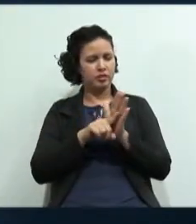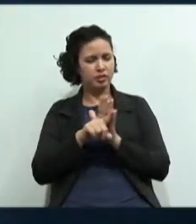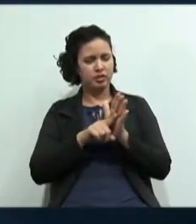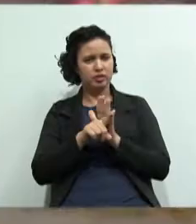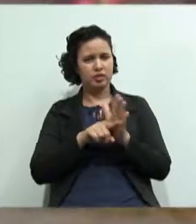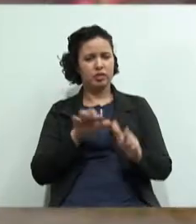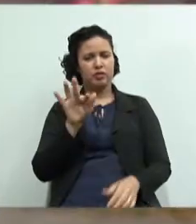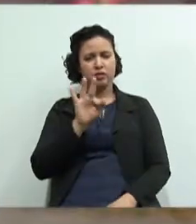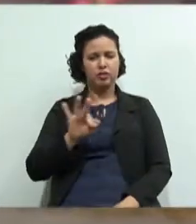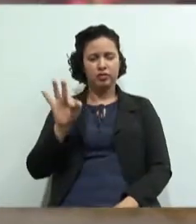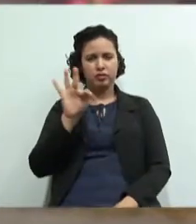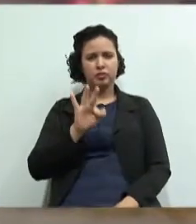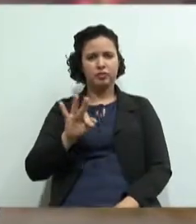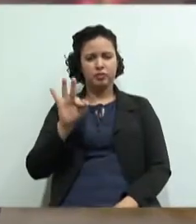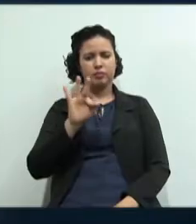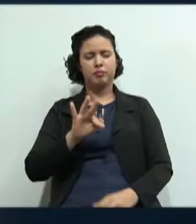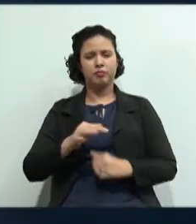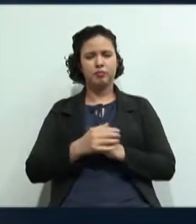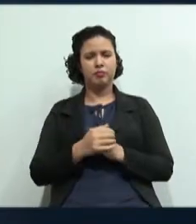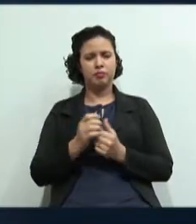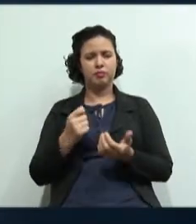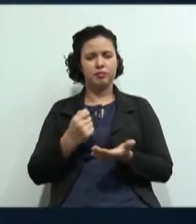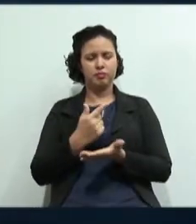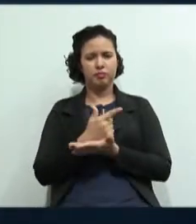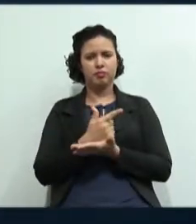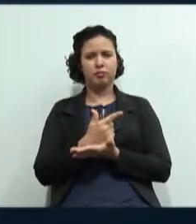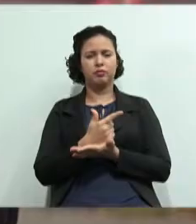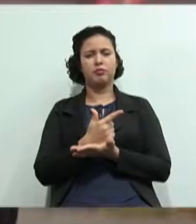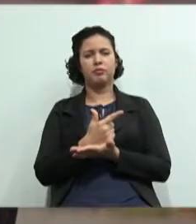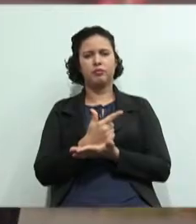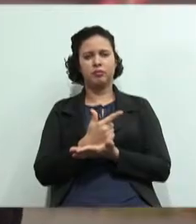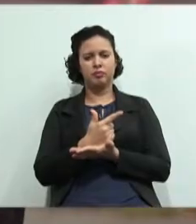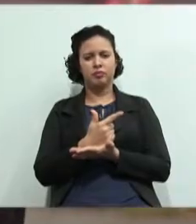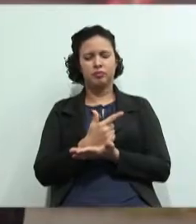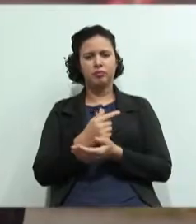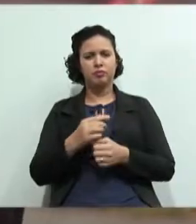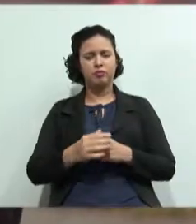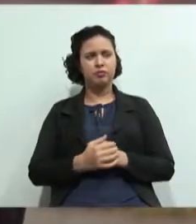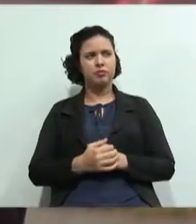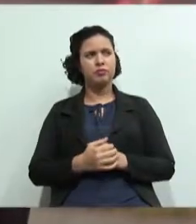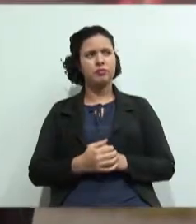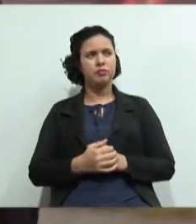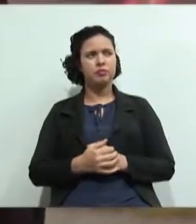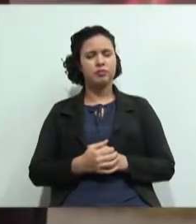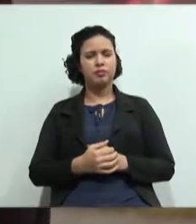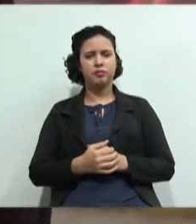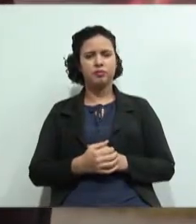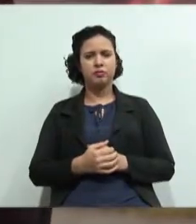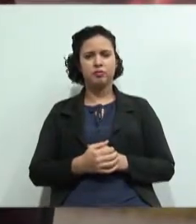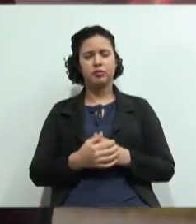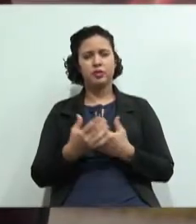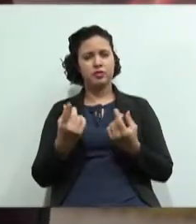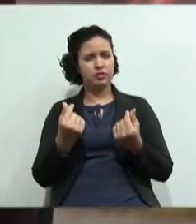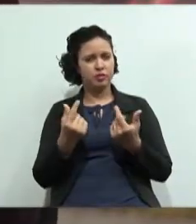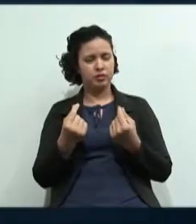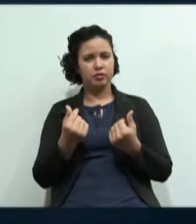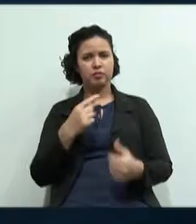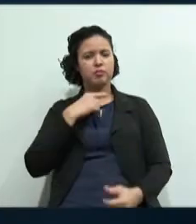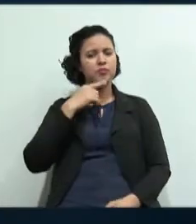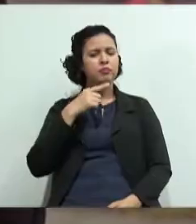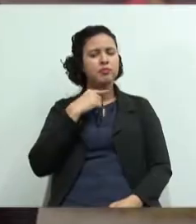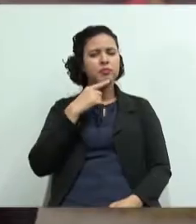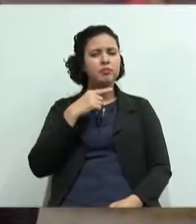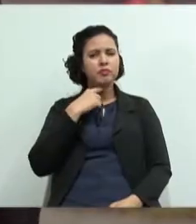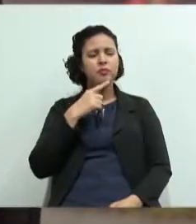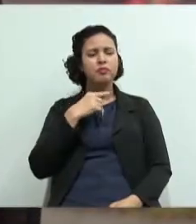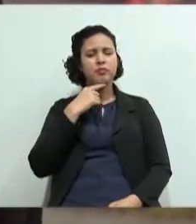estão pedindo muito e gastar com lan house não dá certo. Entendi. Não dá. Aí não sobra nada fim do mês, né? Nada. Aham,